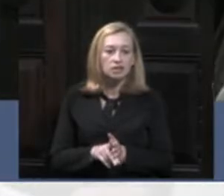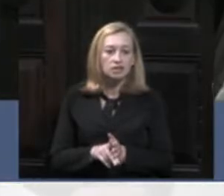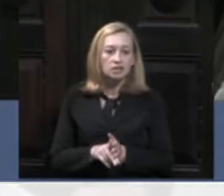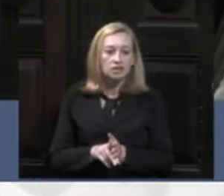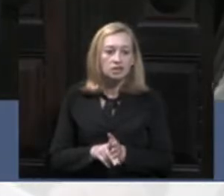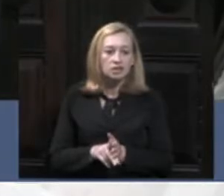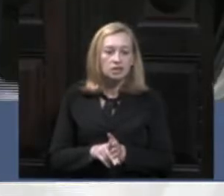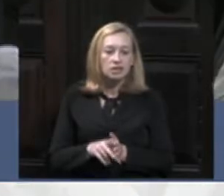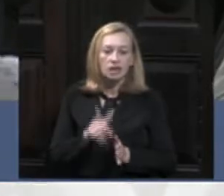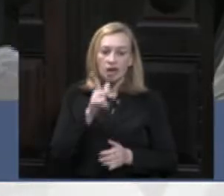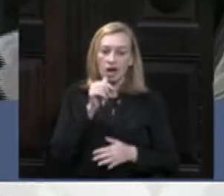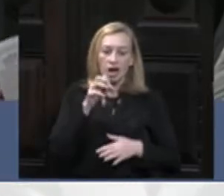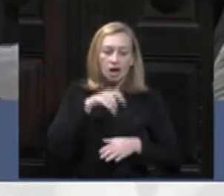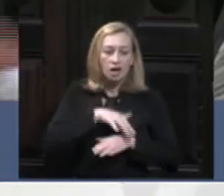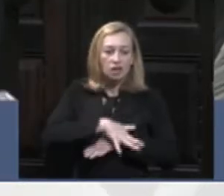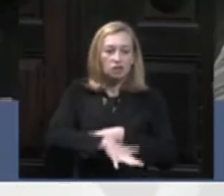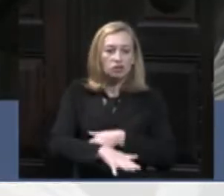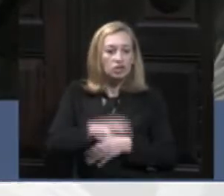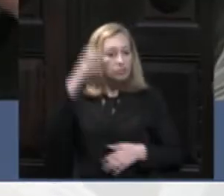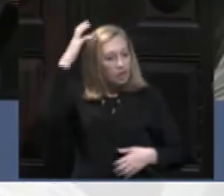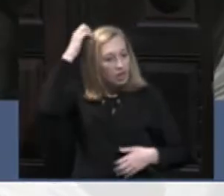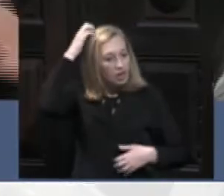Ou pertence a Itaboraí?